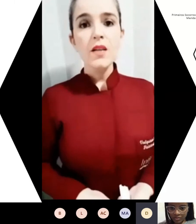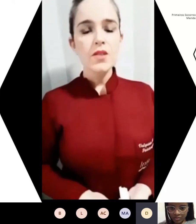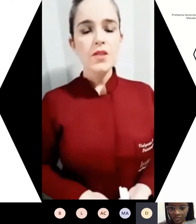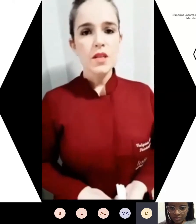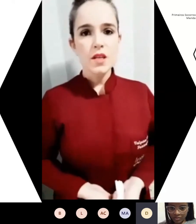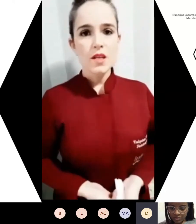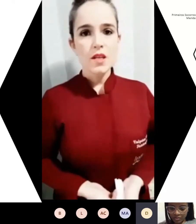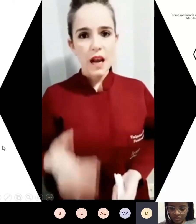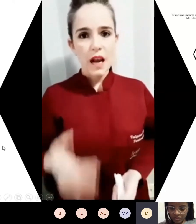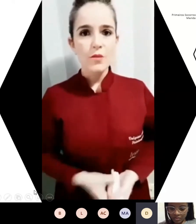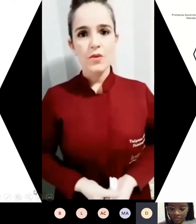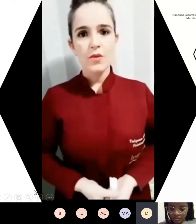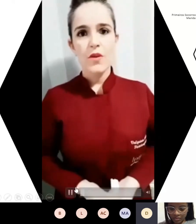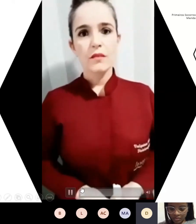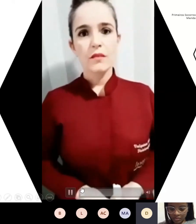Tá baixo.